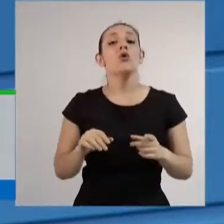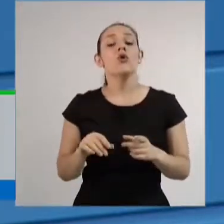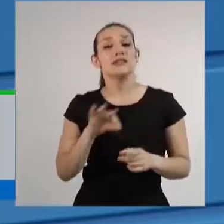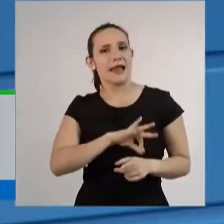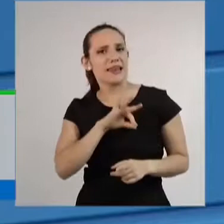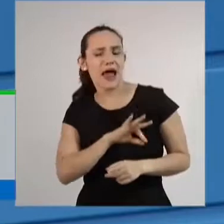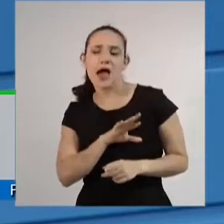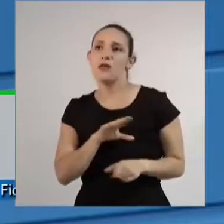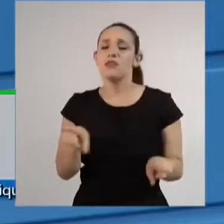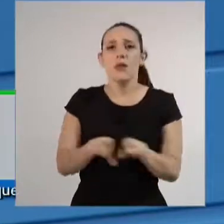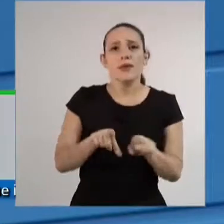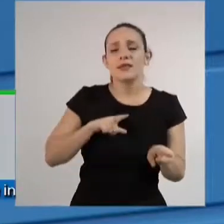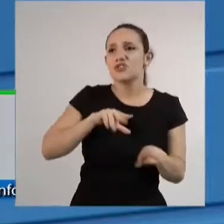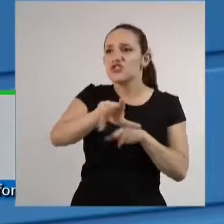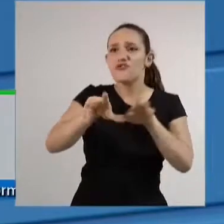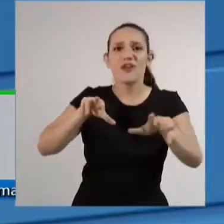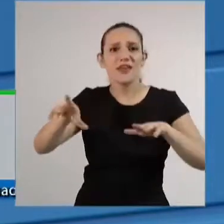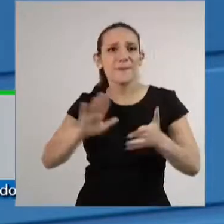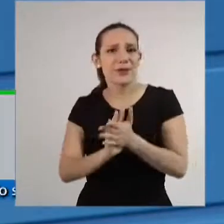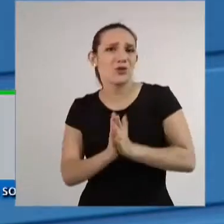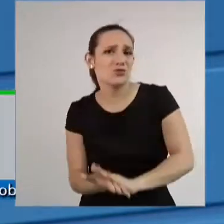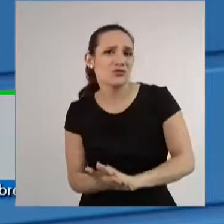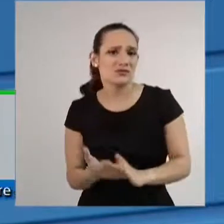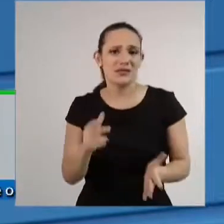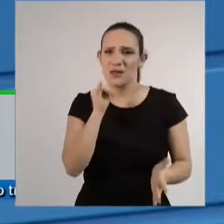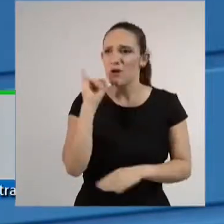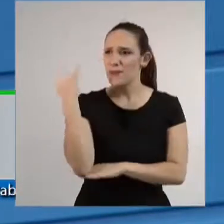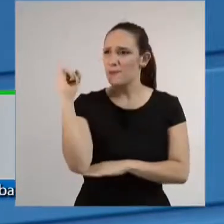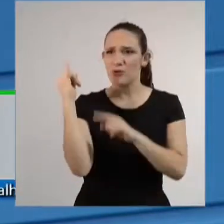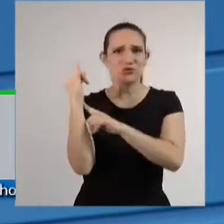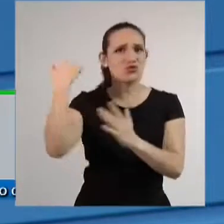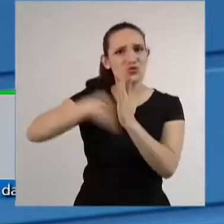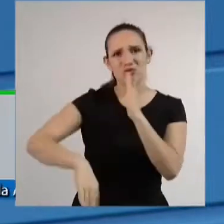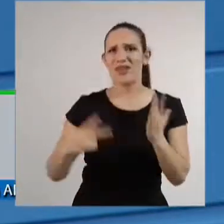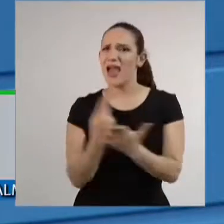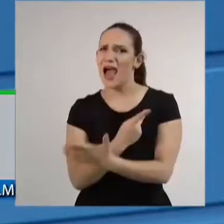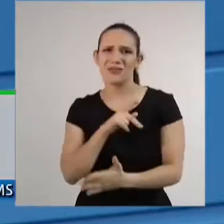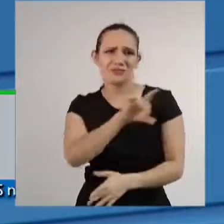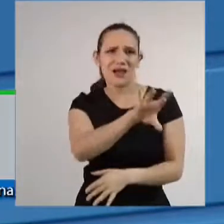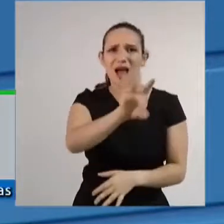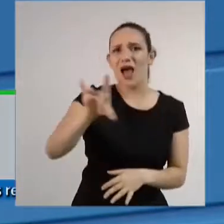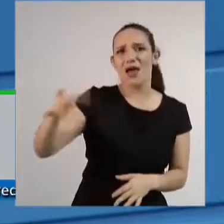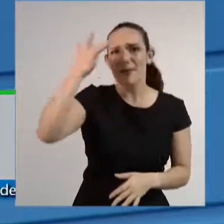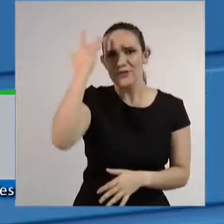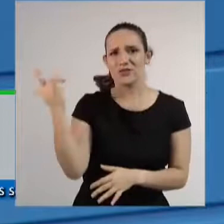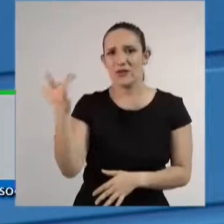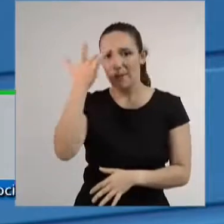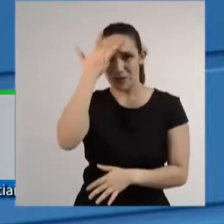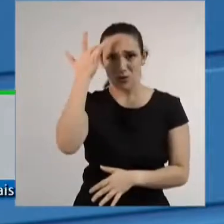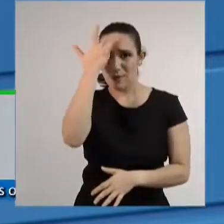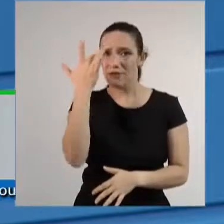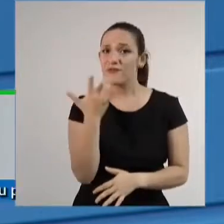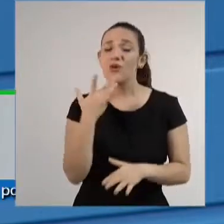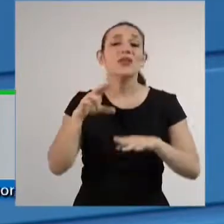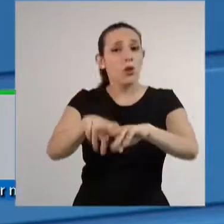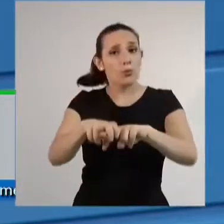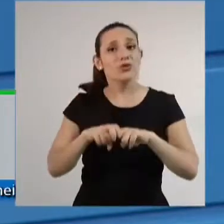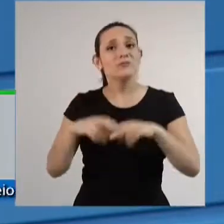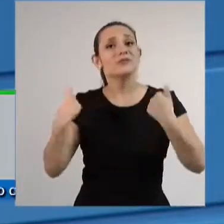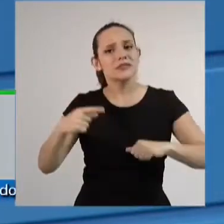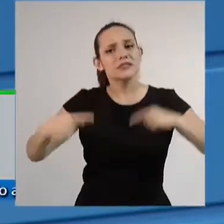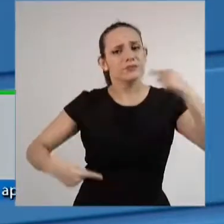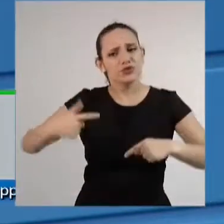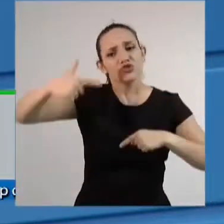a forma injusta como por exemplo, cobrar dos tributos do nosso Brasil, nós possamos realmente voltar novamente a